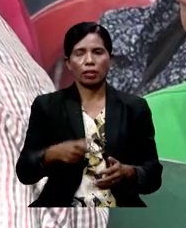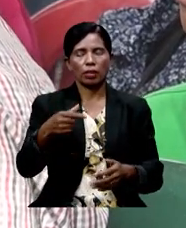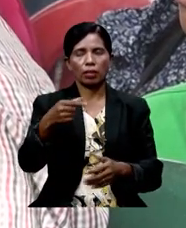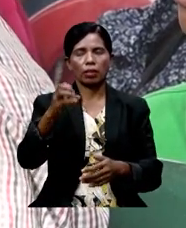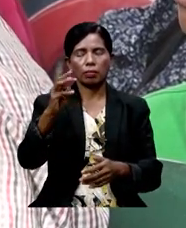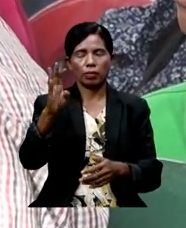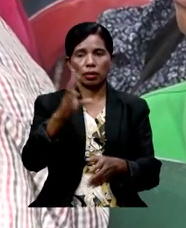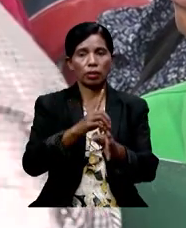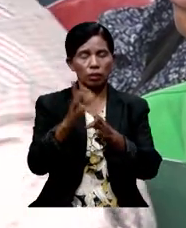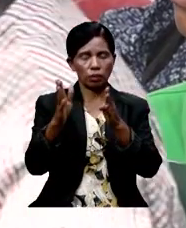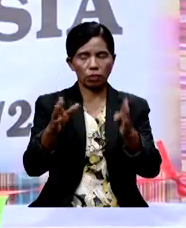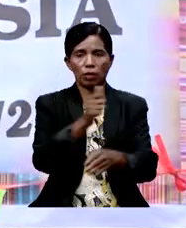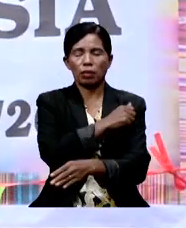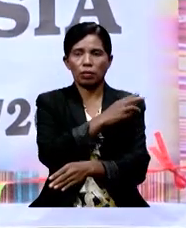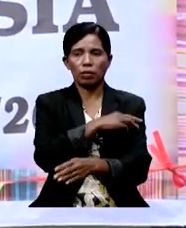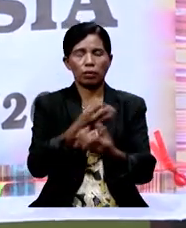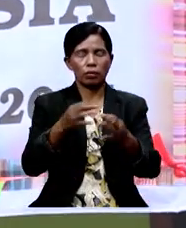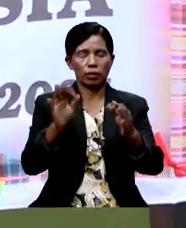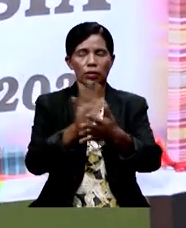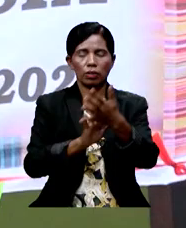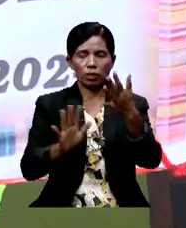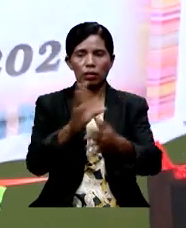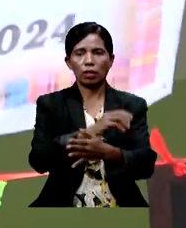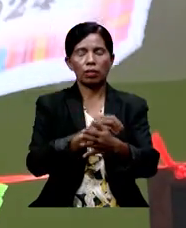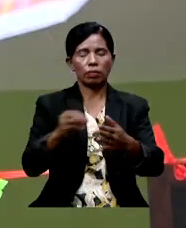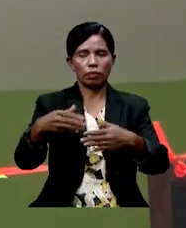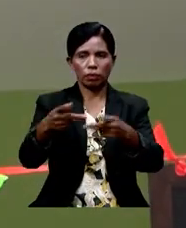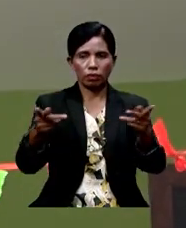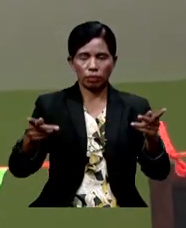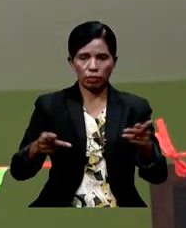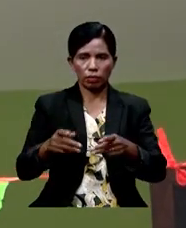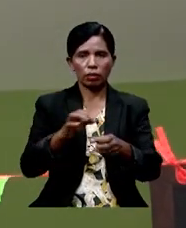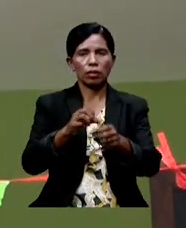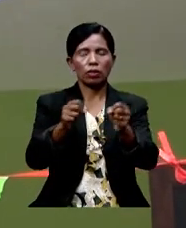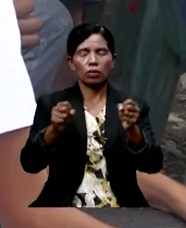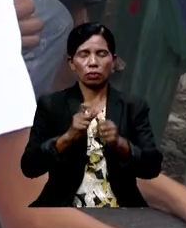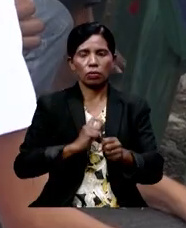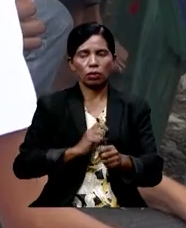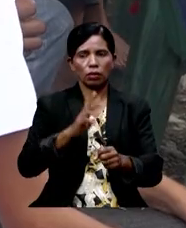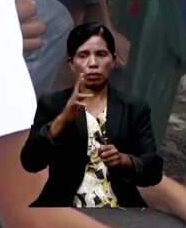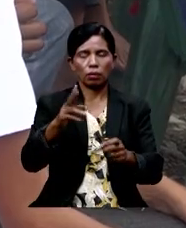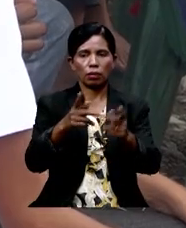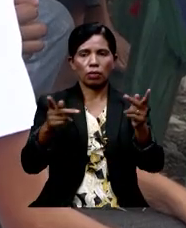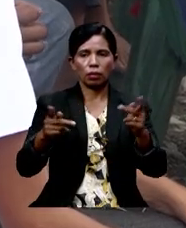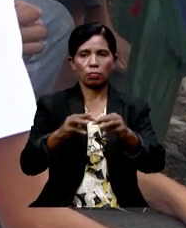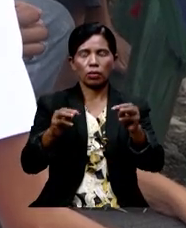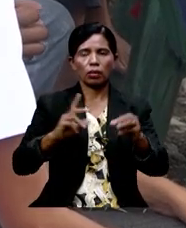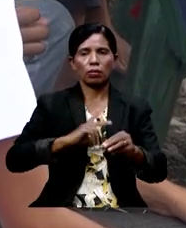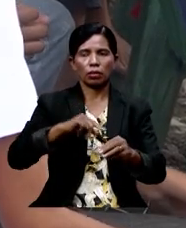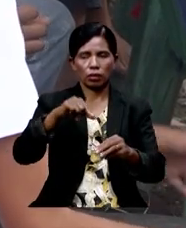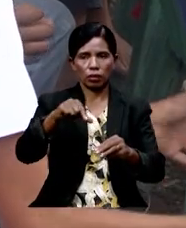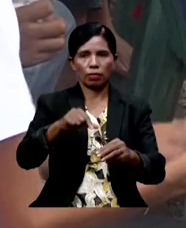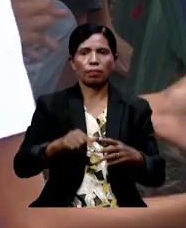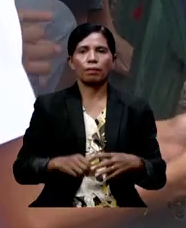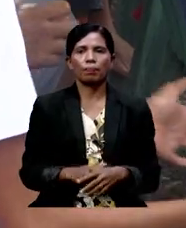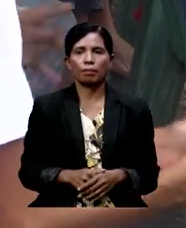Souza hato questão ne ha foi remata cerimônia inauguração ba centro formação ia suku tibar pos administrativo bajar tete município Lixase stane ia